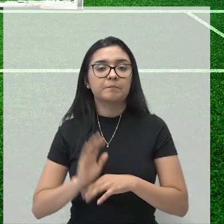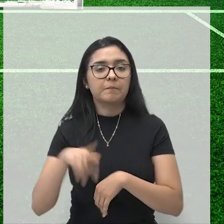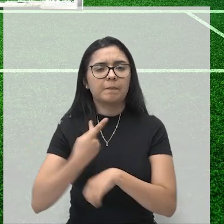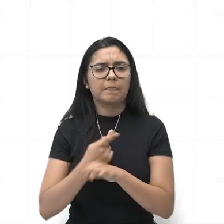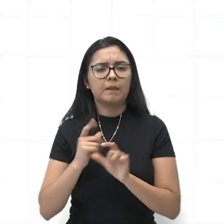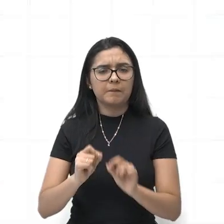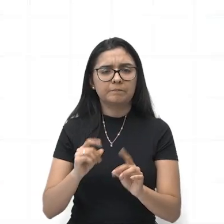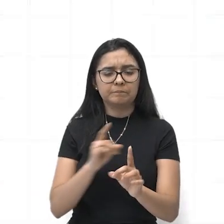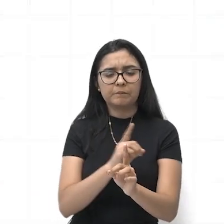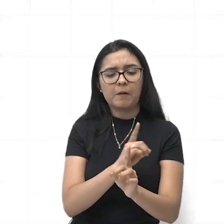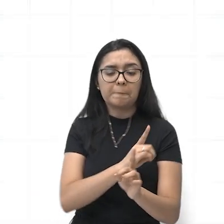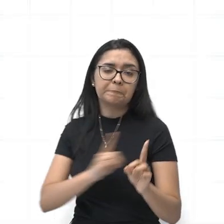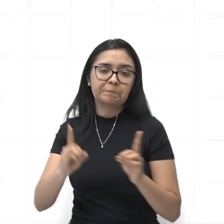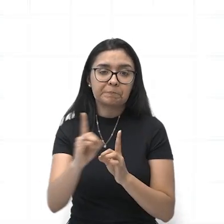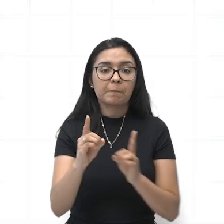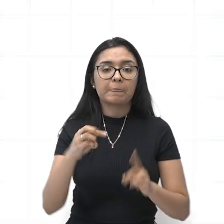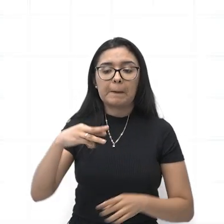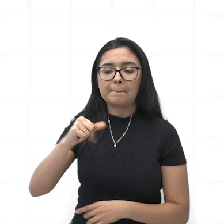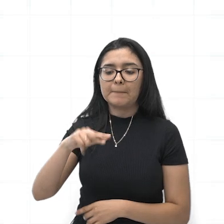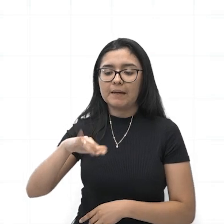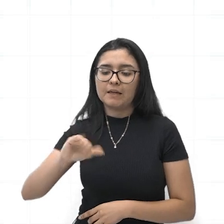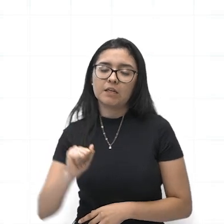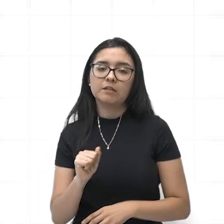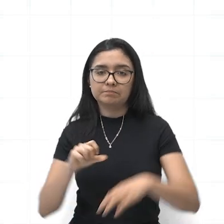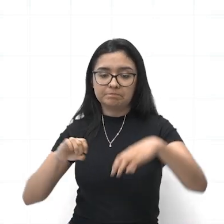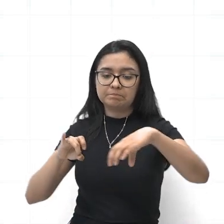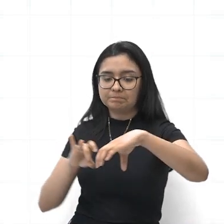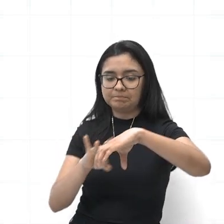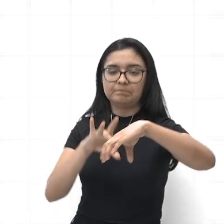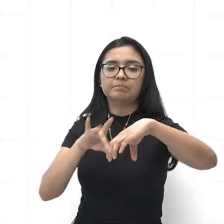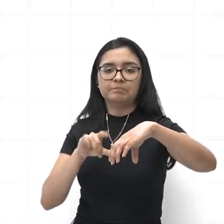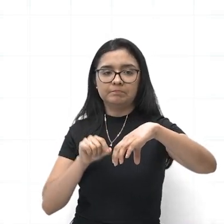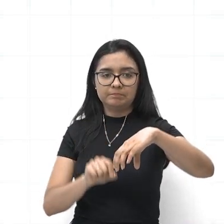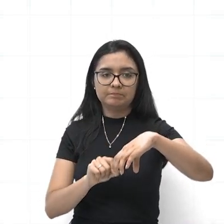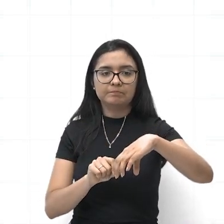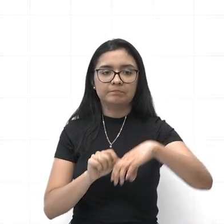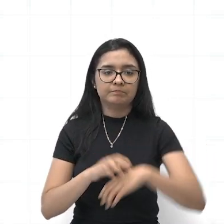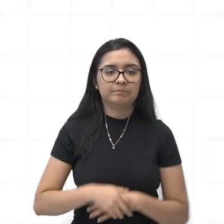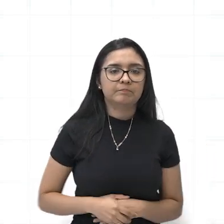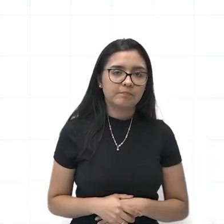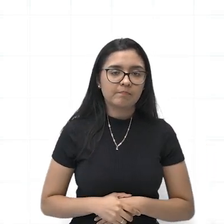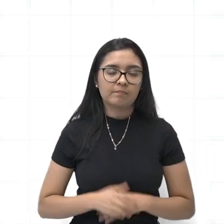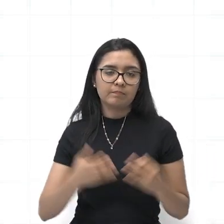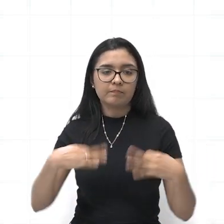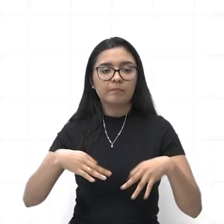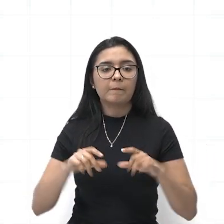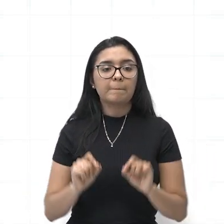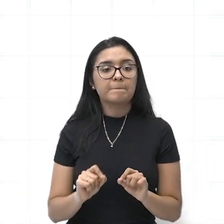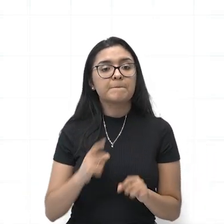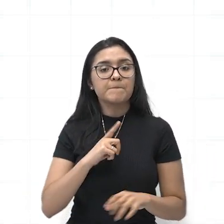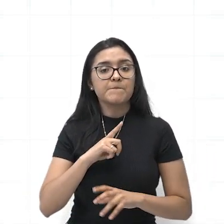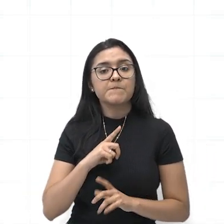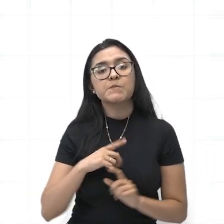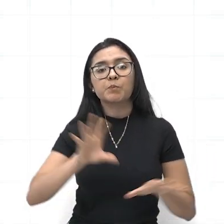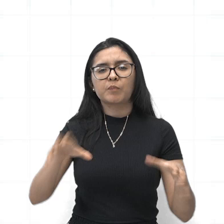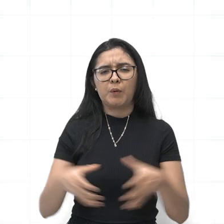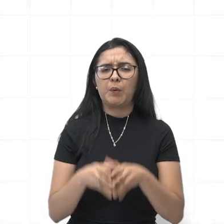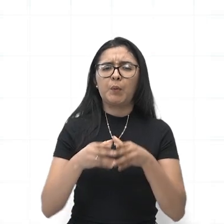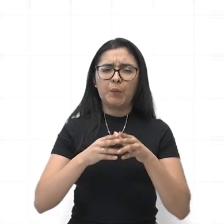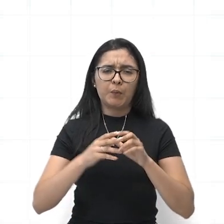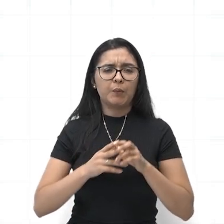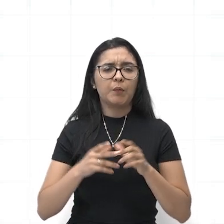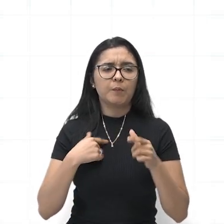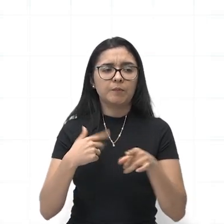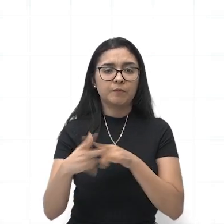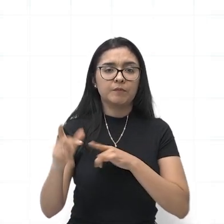um belo drible, Maria chuta e a bola encontra o fundo da rede. O time comemora